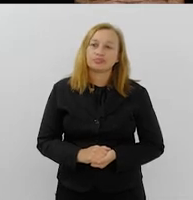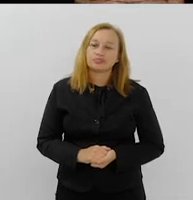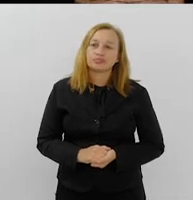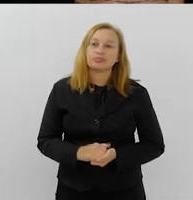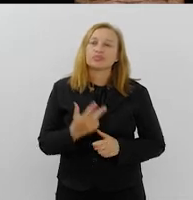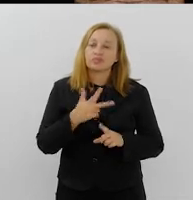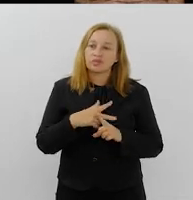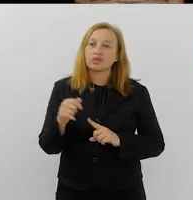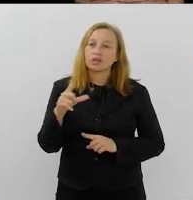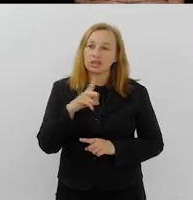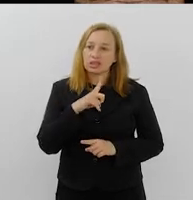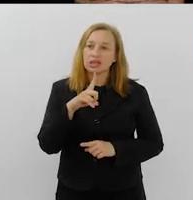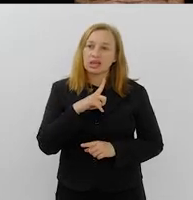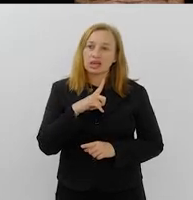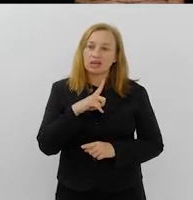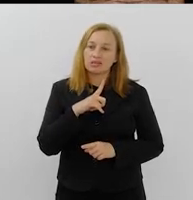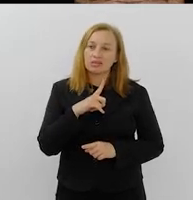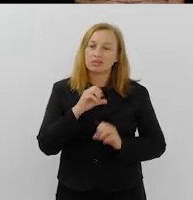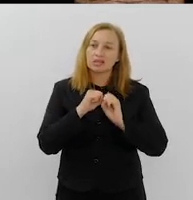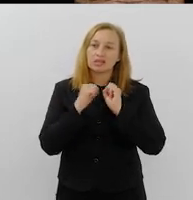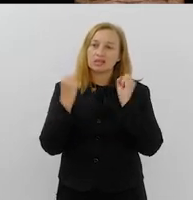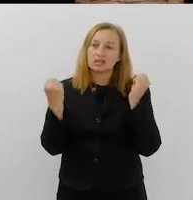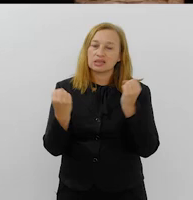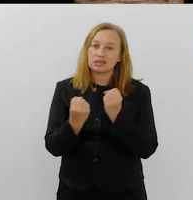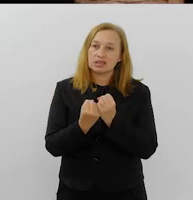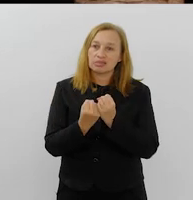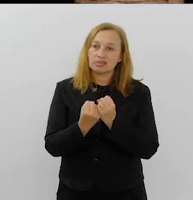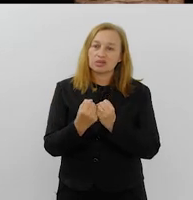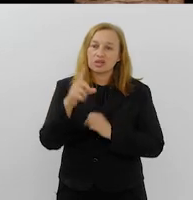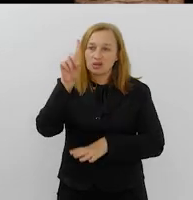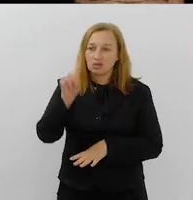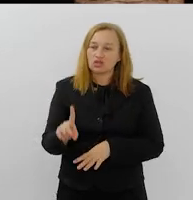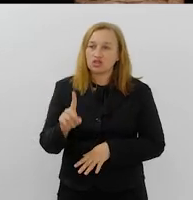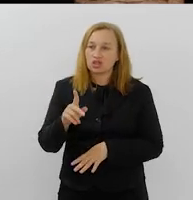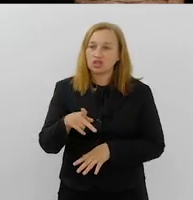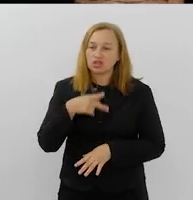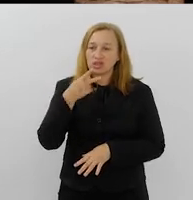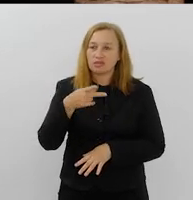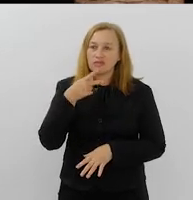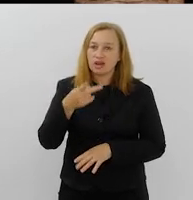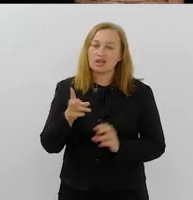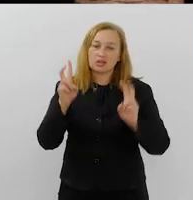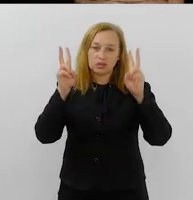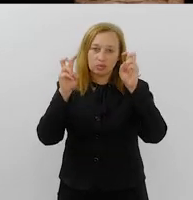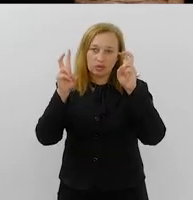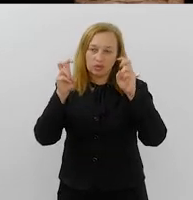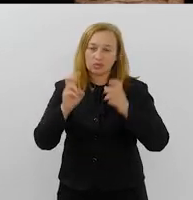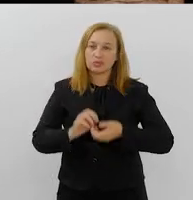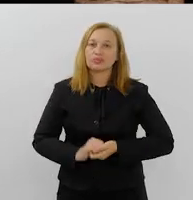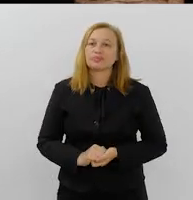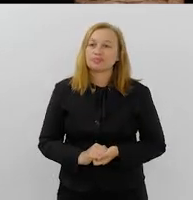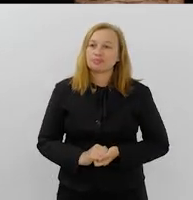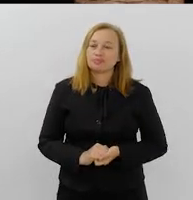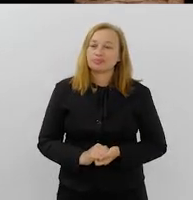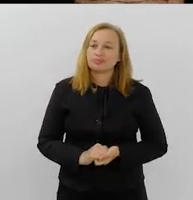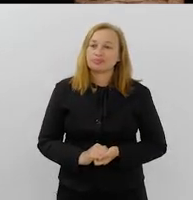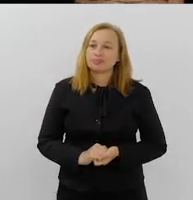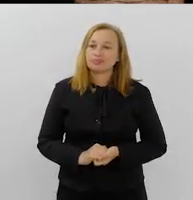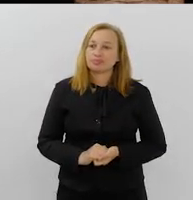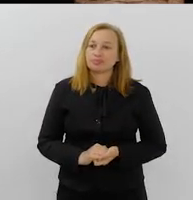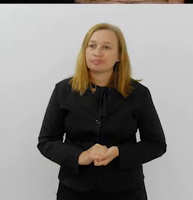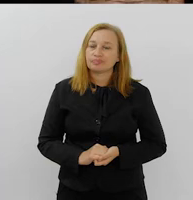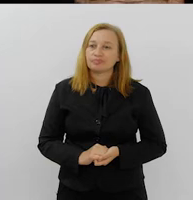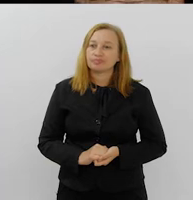que a gente conquistou com o nosso seminário. Foi o direito de fala sobre esse Tema.